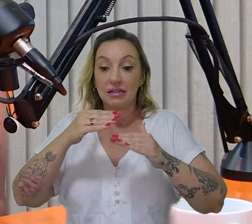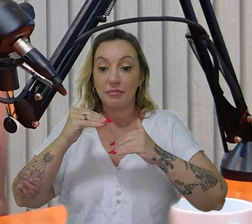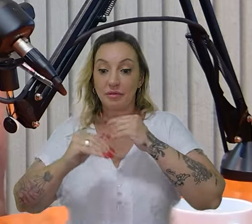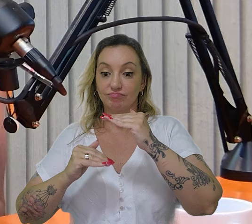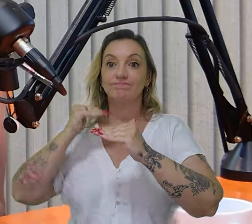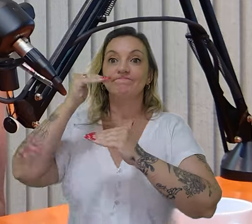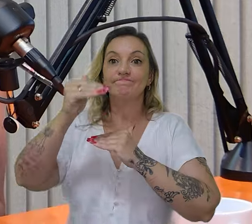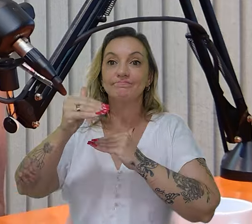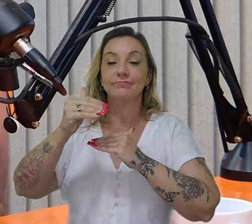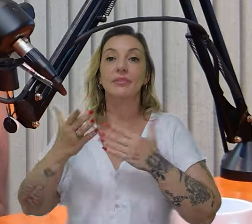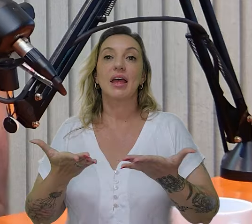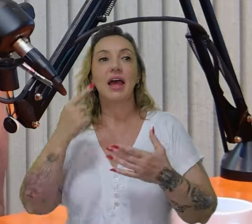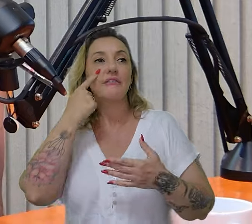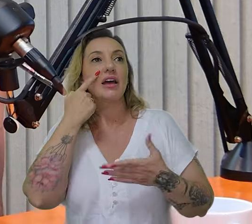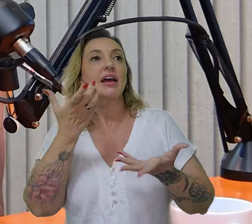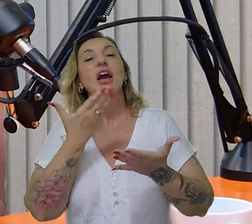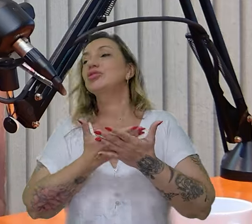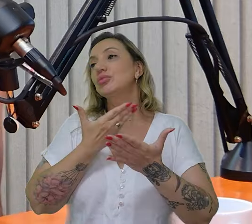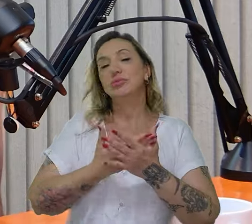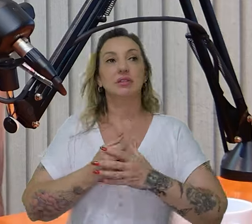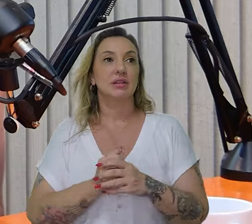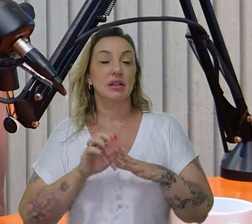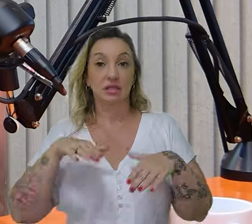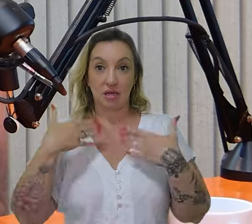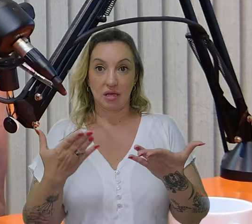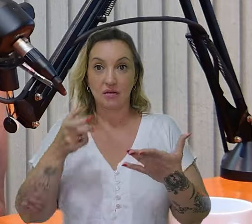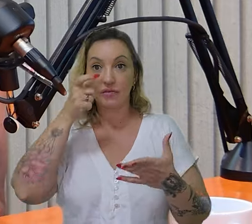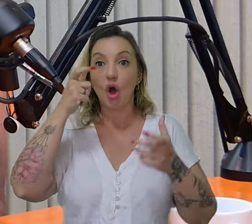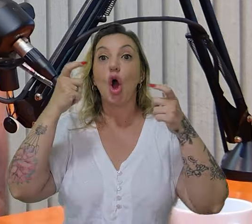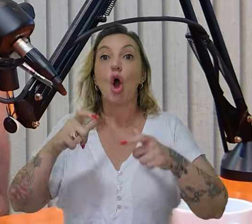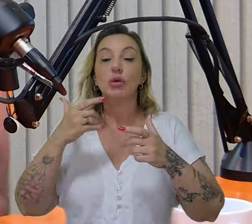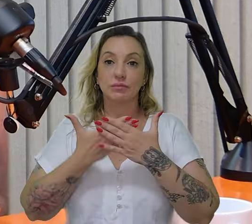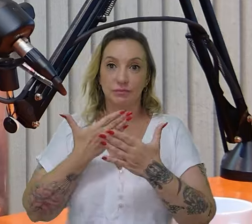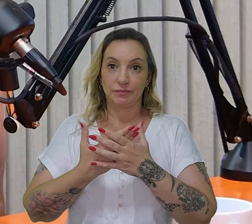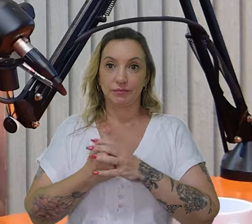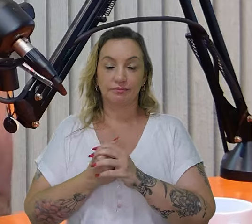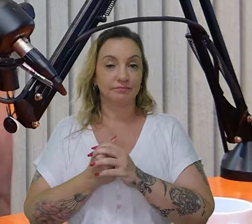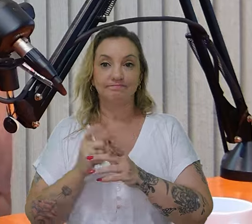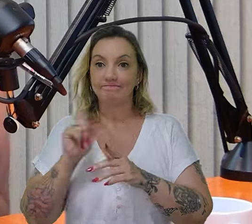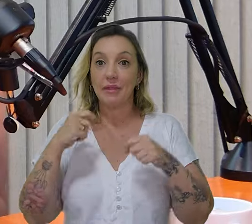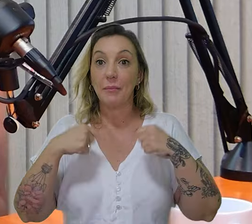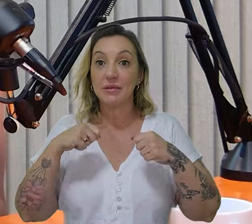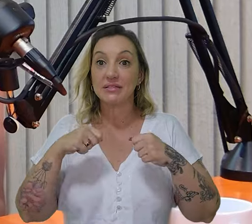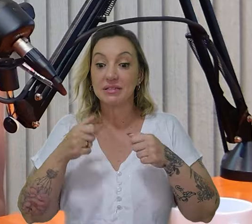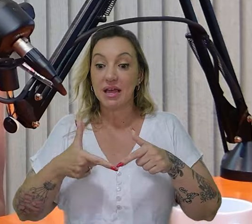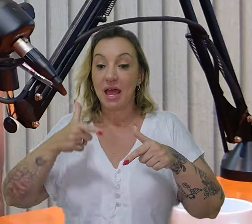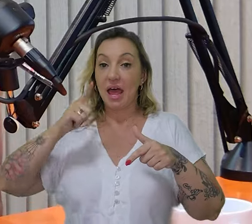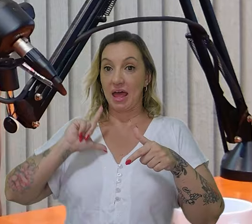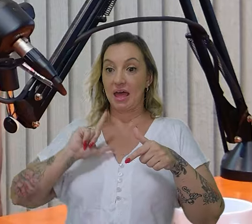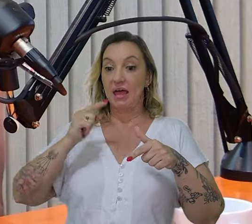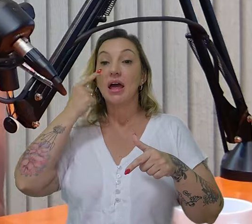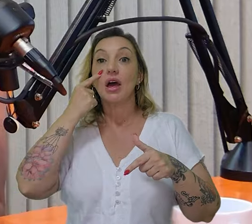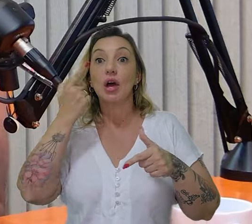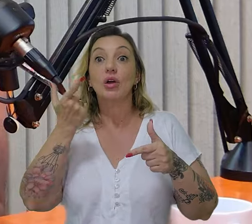Aqui as pessoas falam assim deixa eu ver o que eu quero fazer e daí eu vou ver onde eu vou estudar isso e a gente precisa fazer uma etapa antes de falar deixa eu